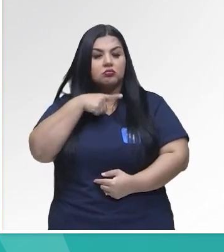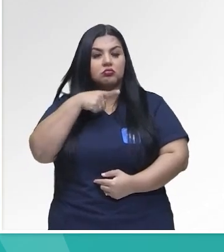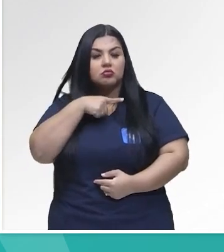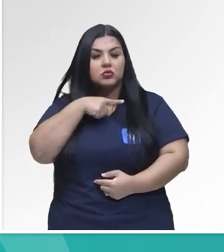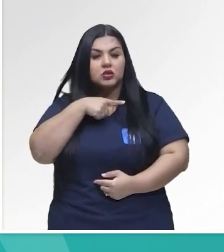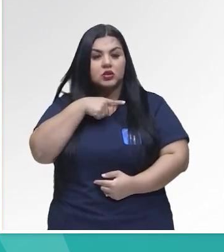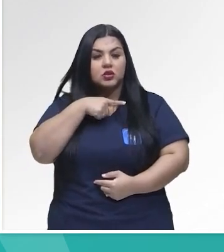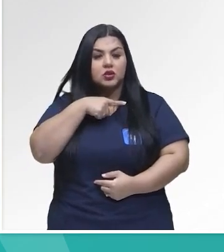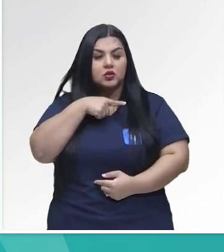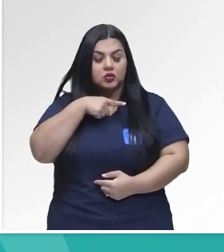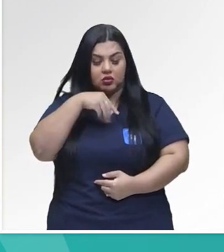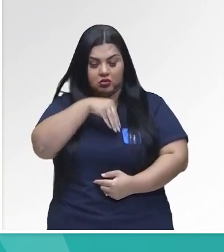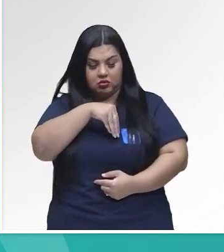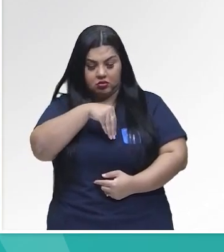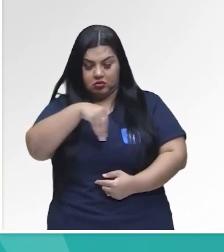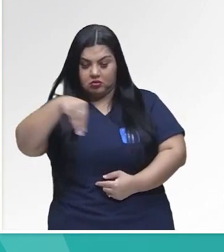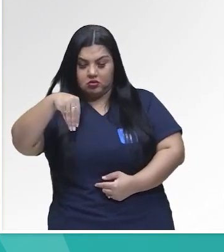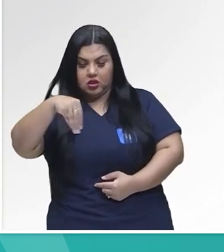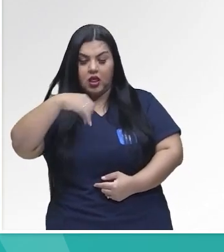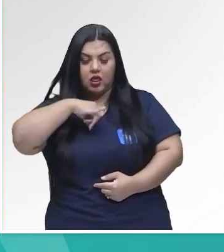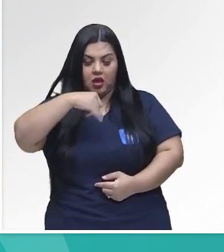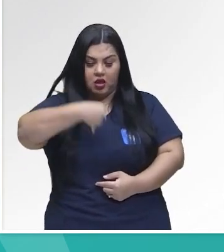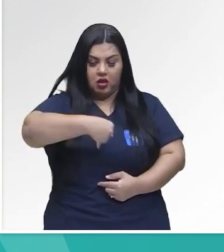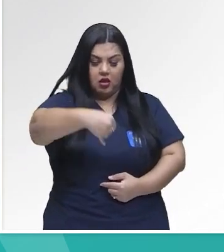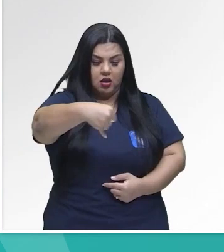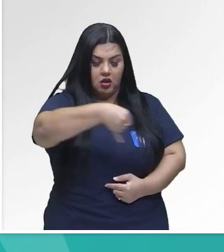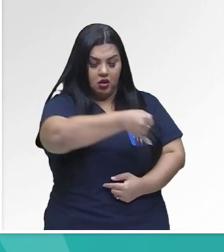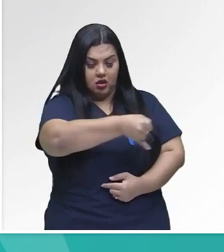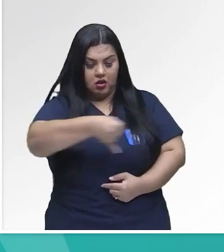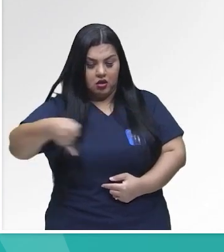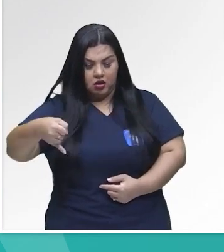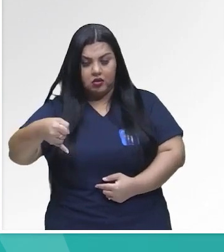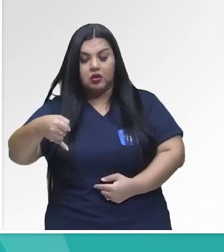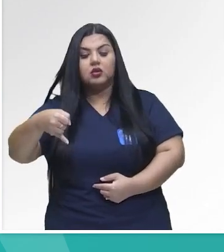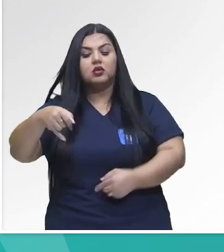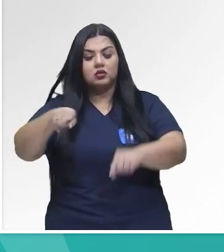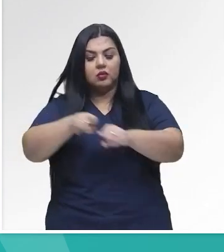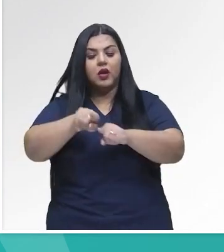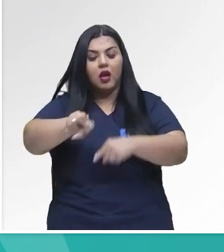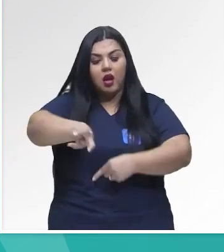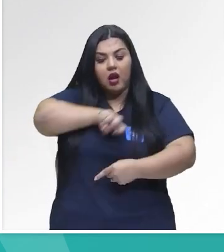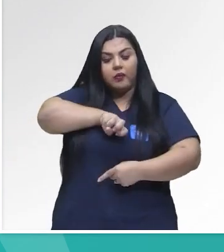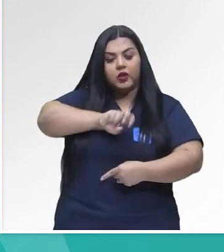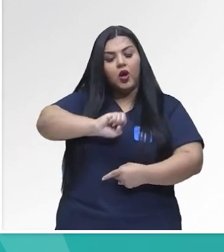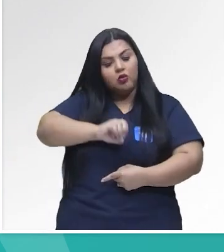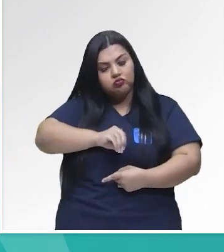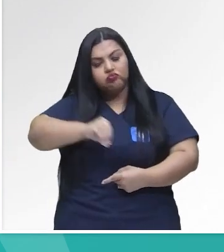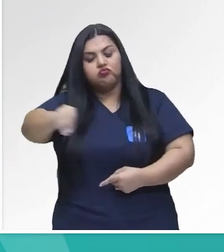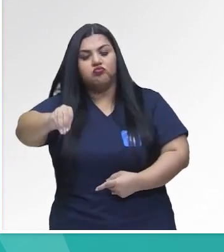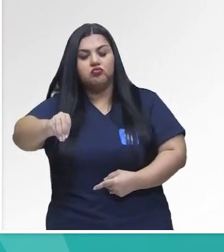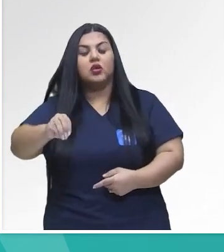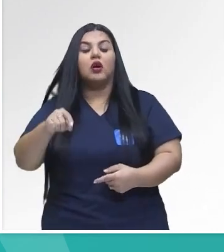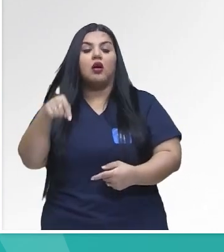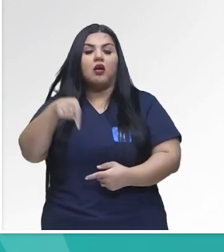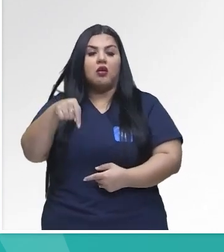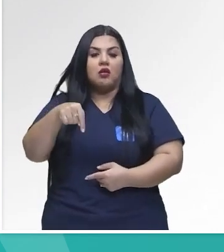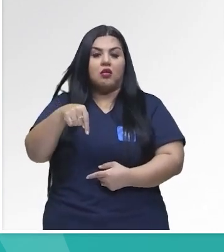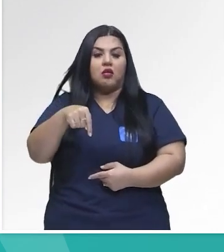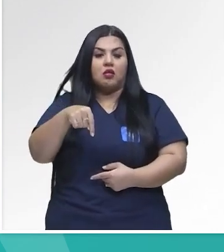elas se deslocam e elas também fazem a sua captura, certo? E essas linhas, elas